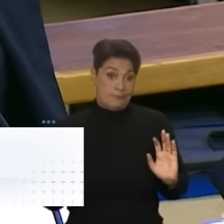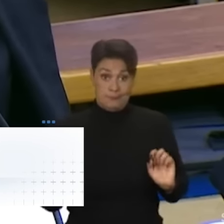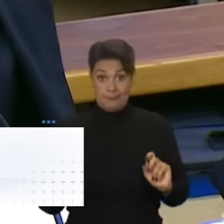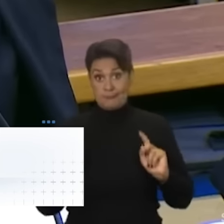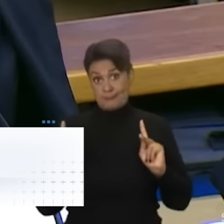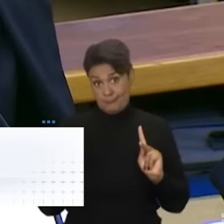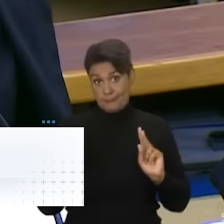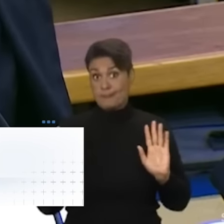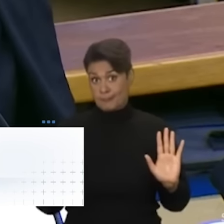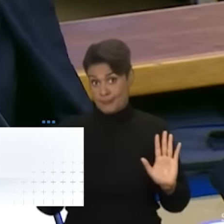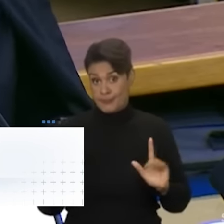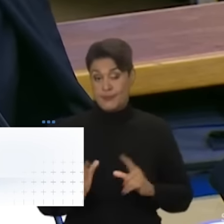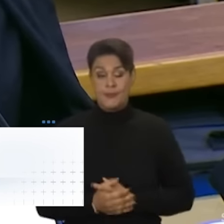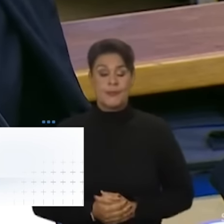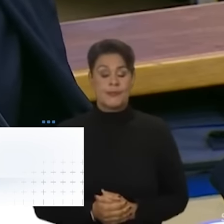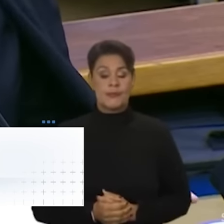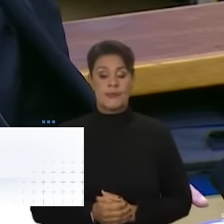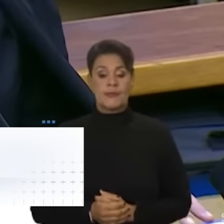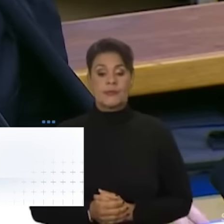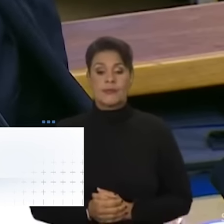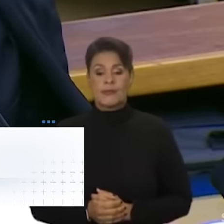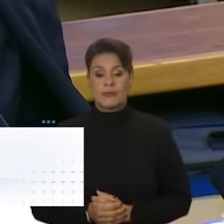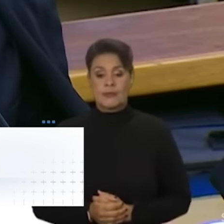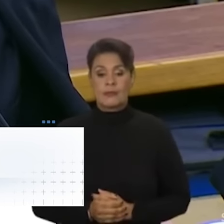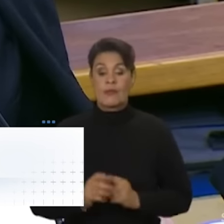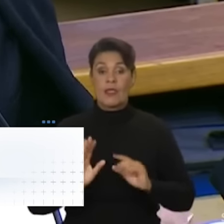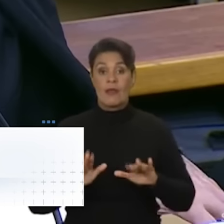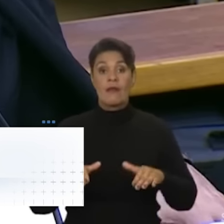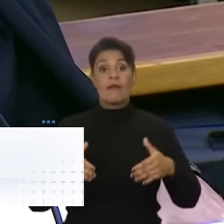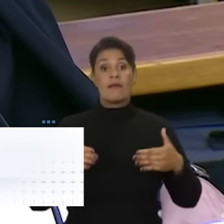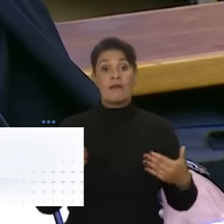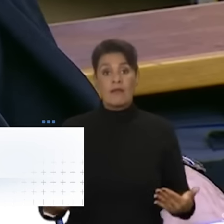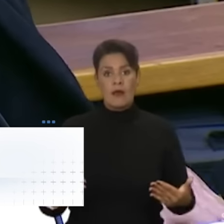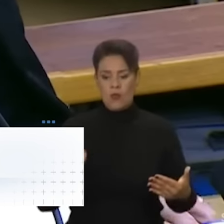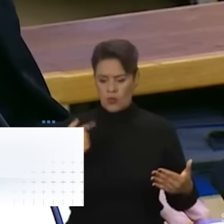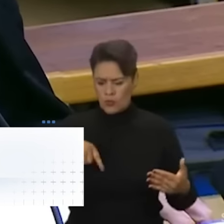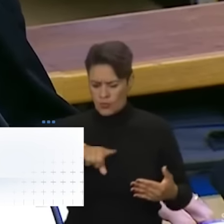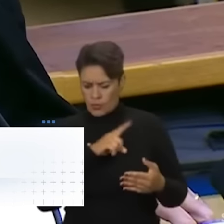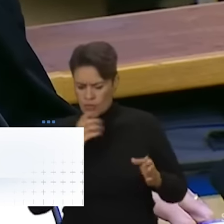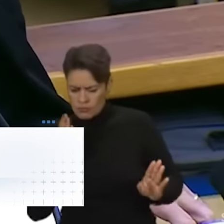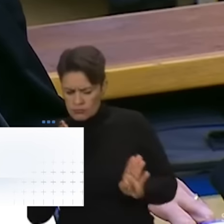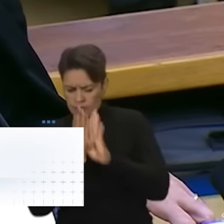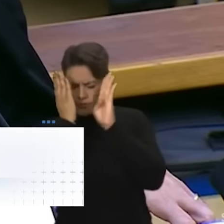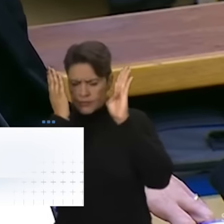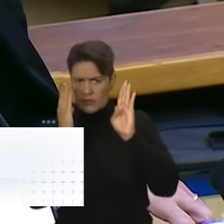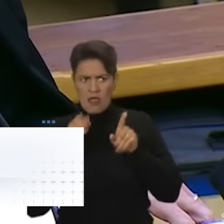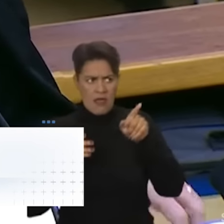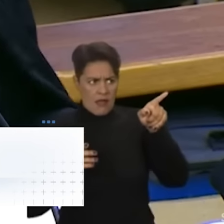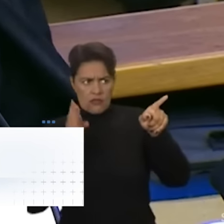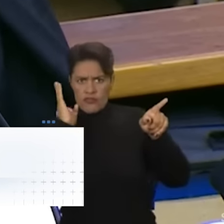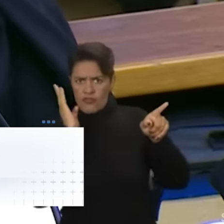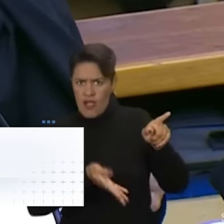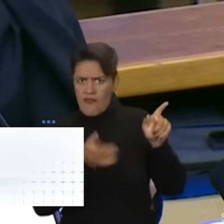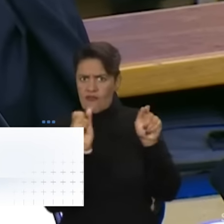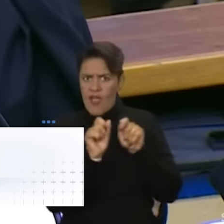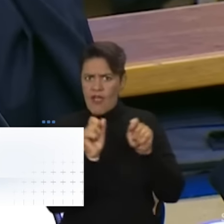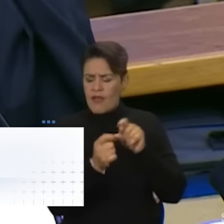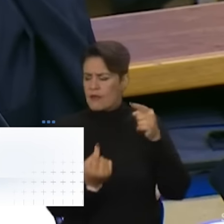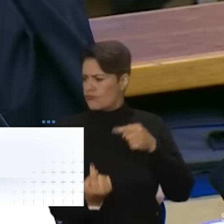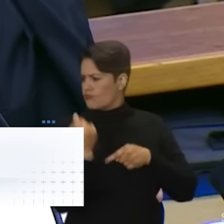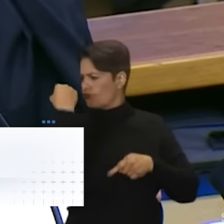E esse procedimento, a partir dessa constatação que aqueles já investigados